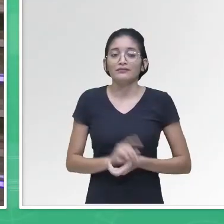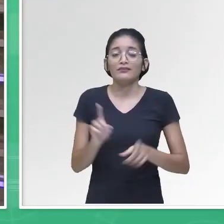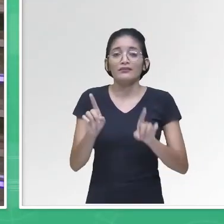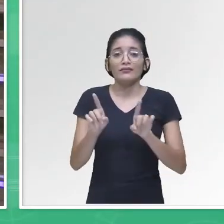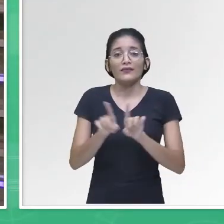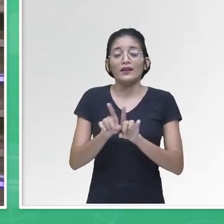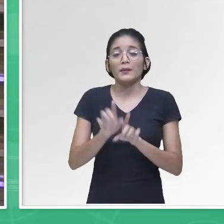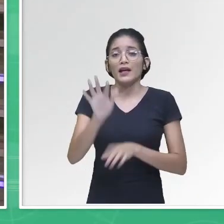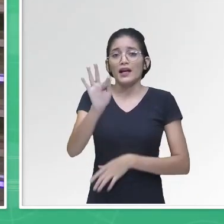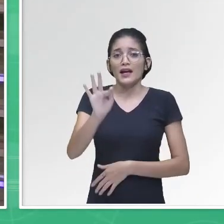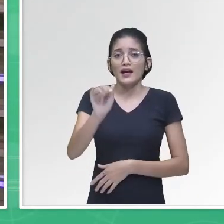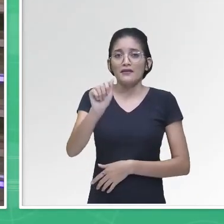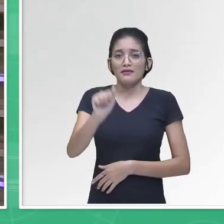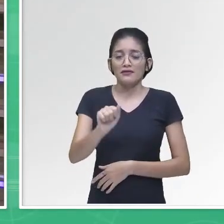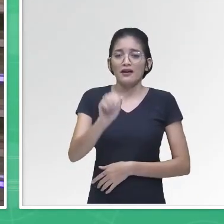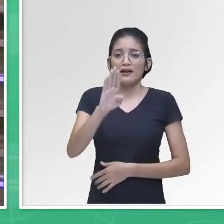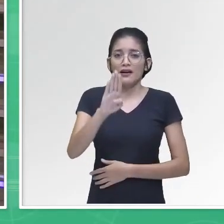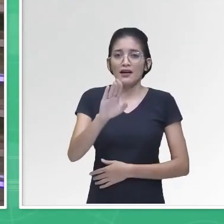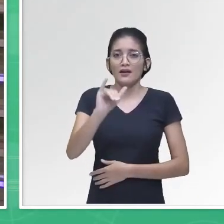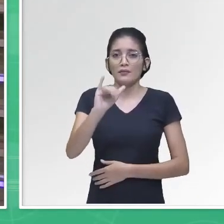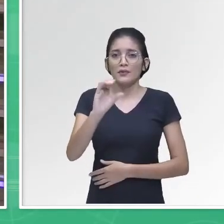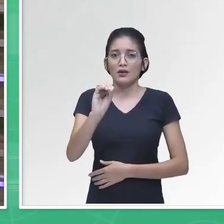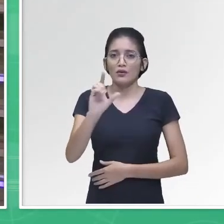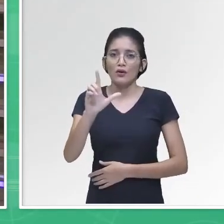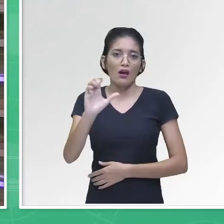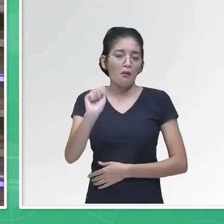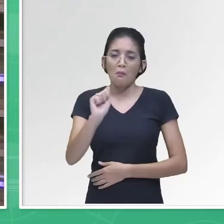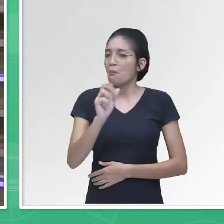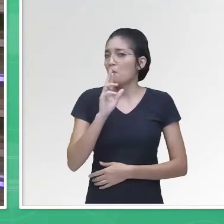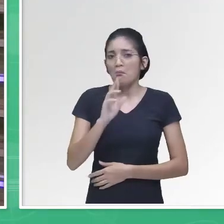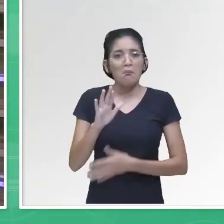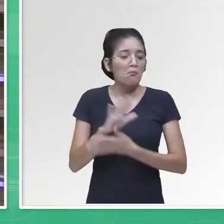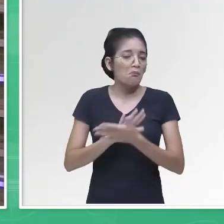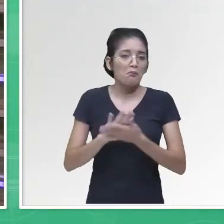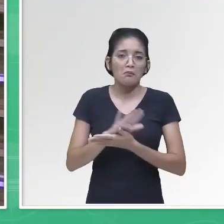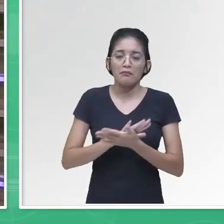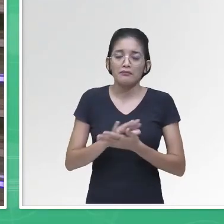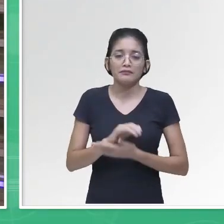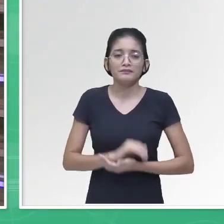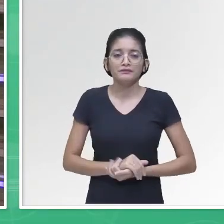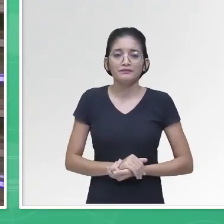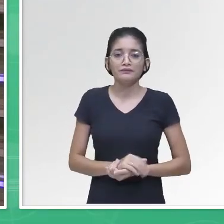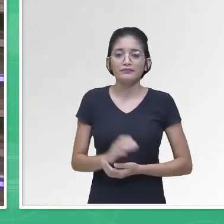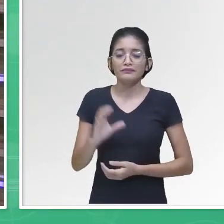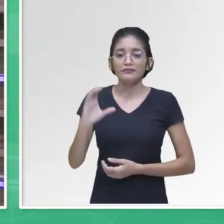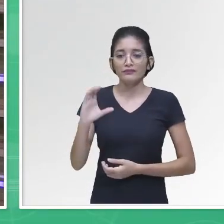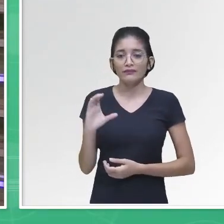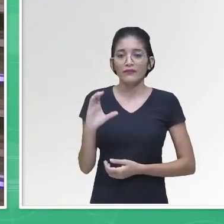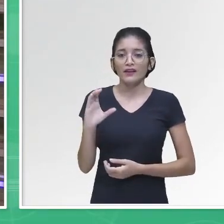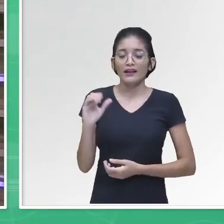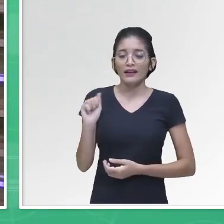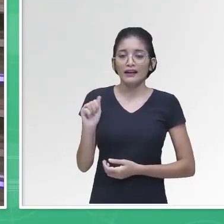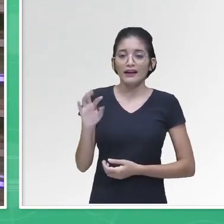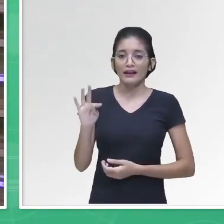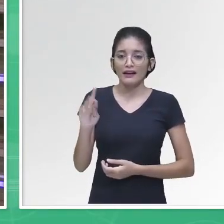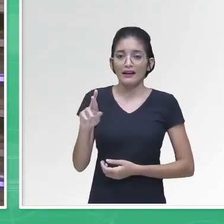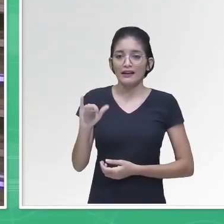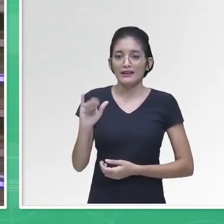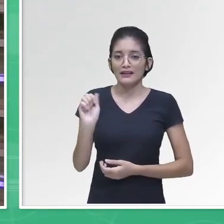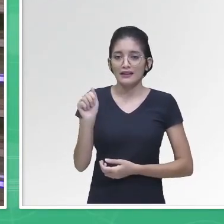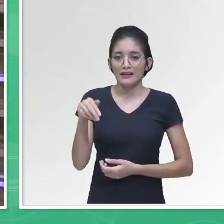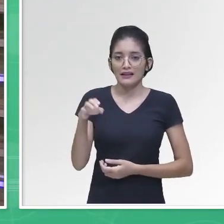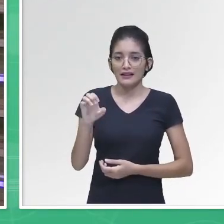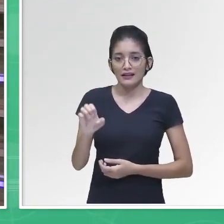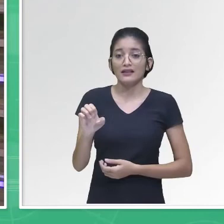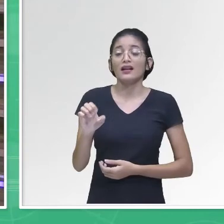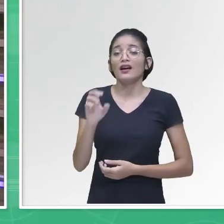Fabiola. Aí é que ela não diz a Fabiola. Aí tem a Catriane, né? Já falei, do Rio Preto da